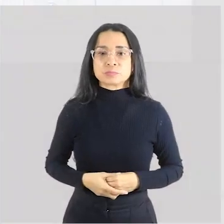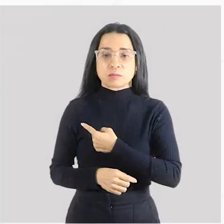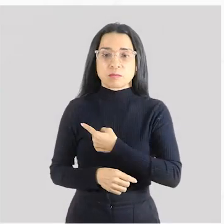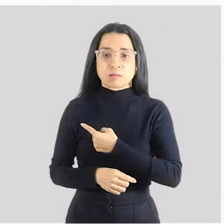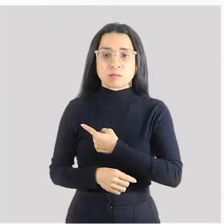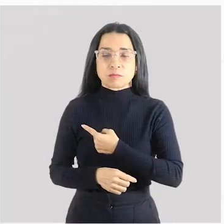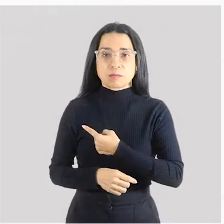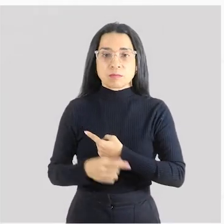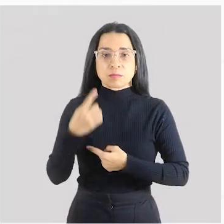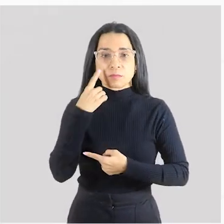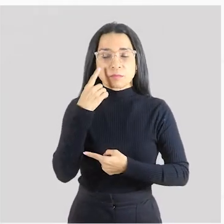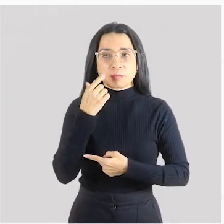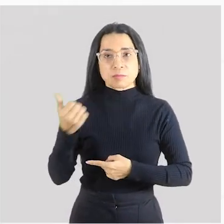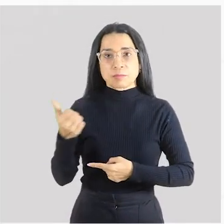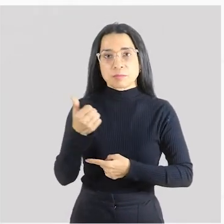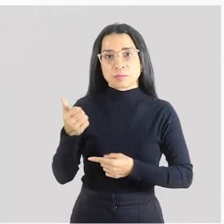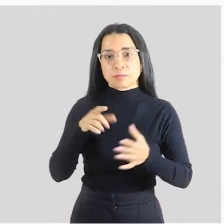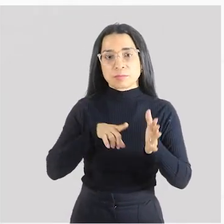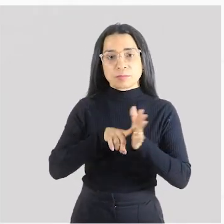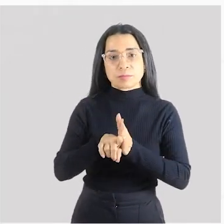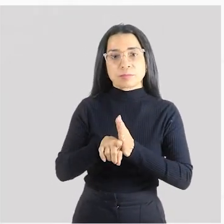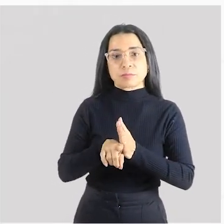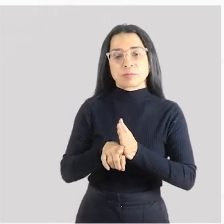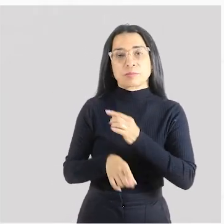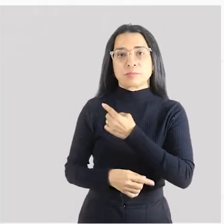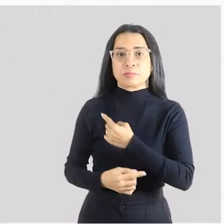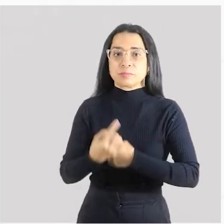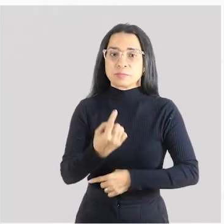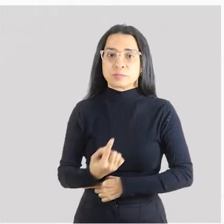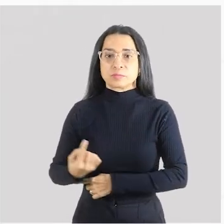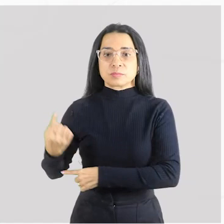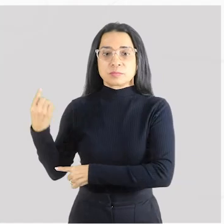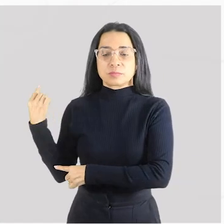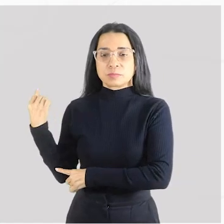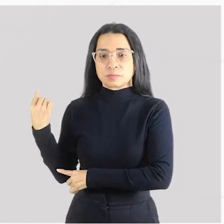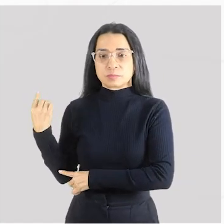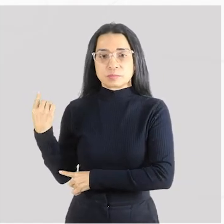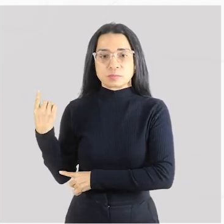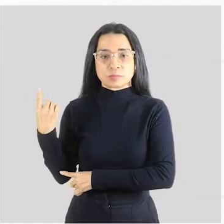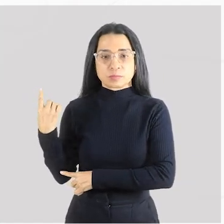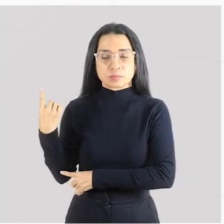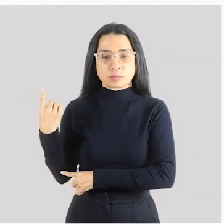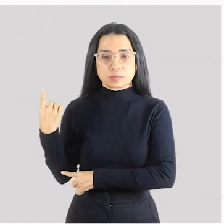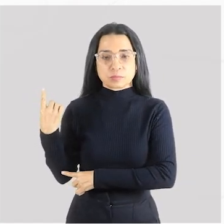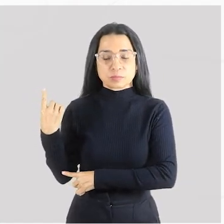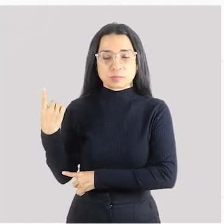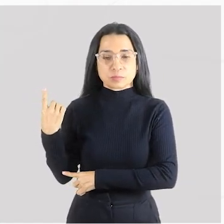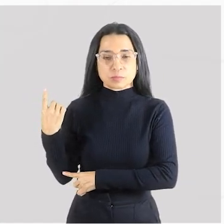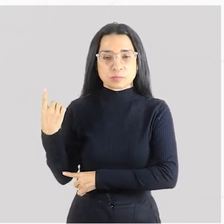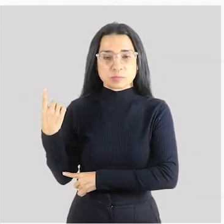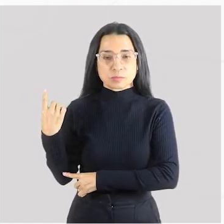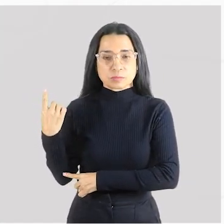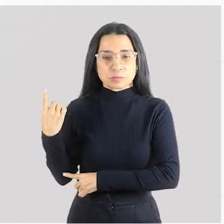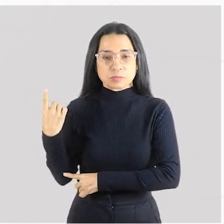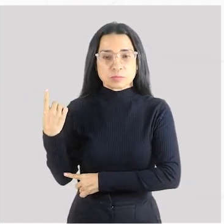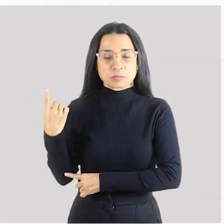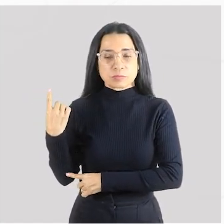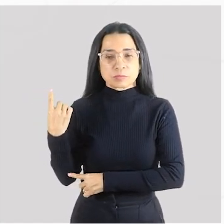comigo. Olha só, primeira questão. O lado de um quadrado inscrito numa circunferência mede 4